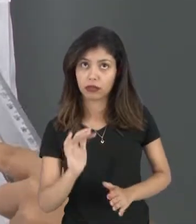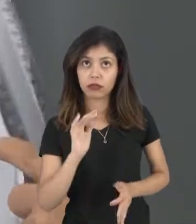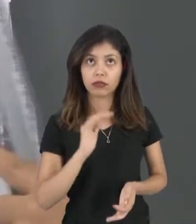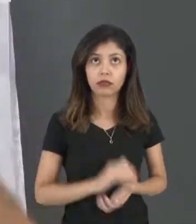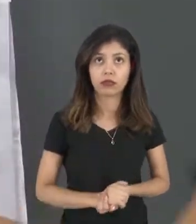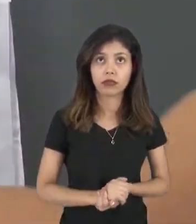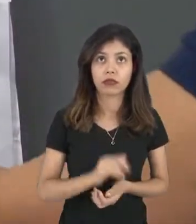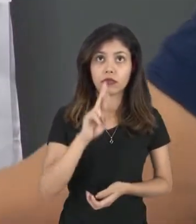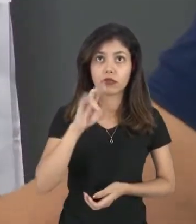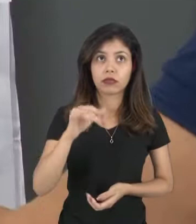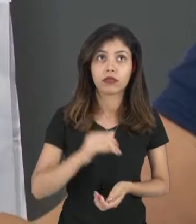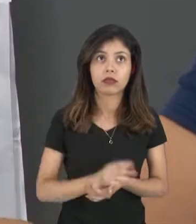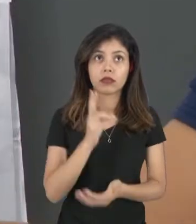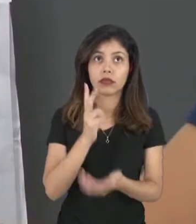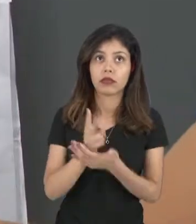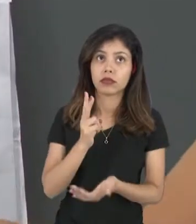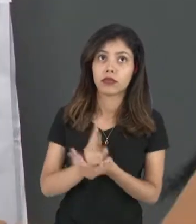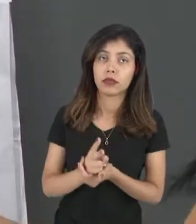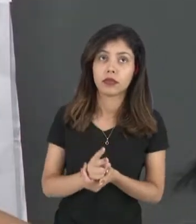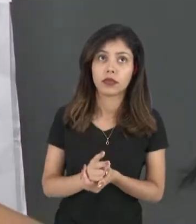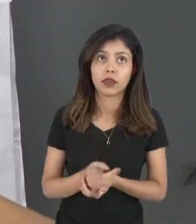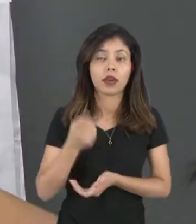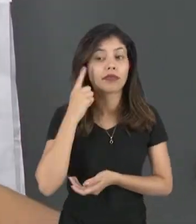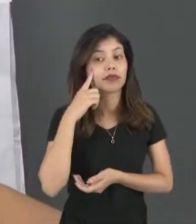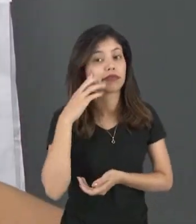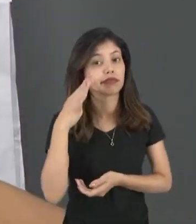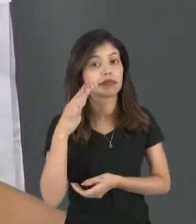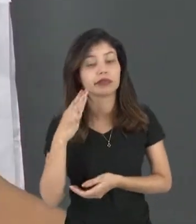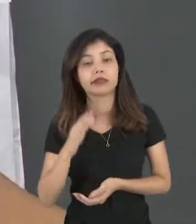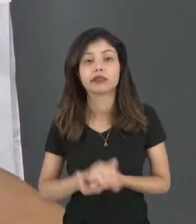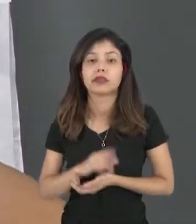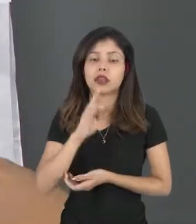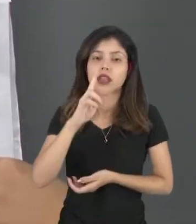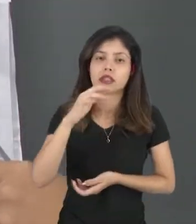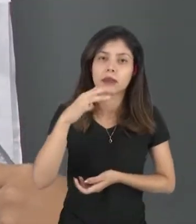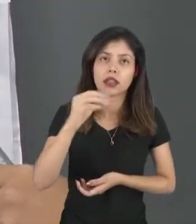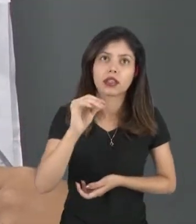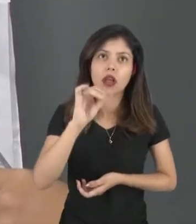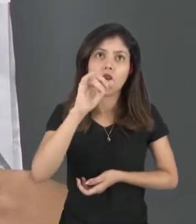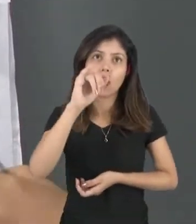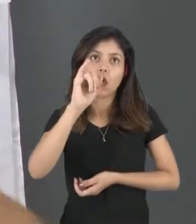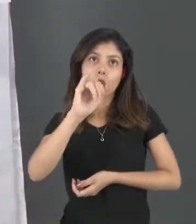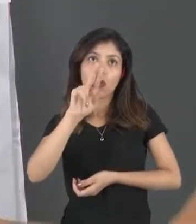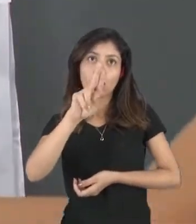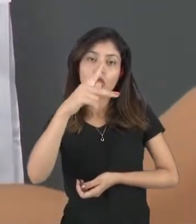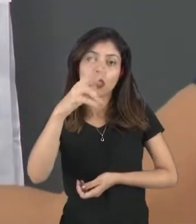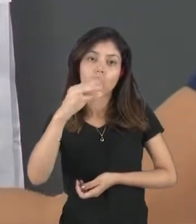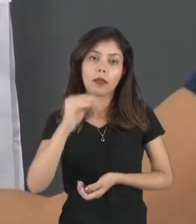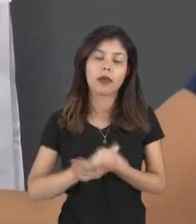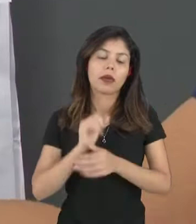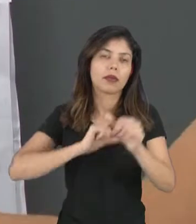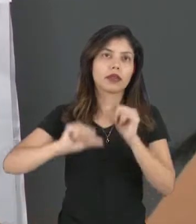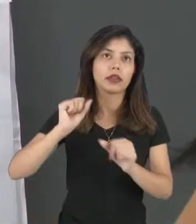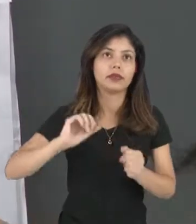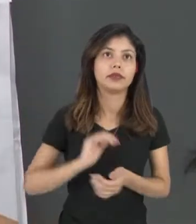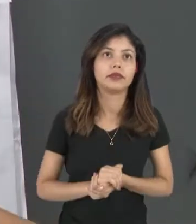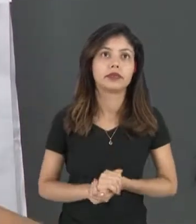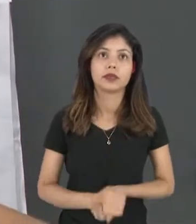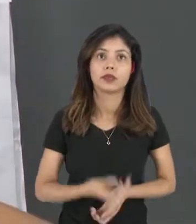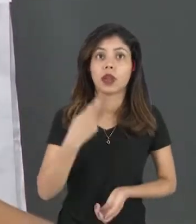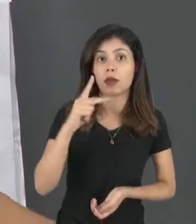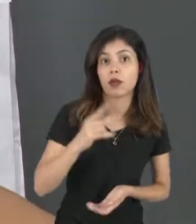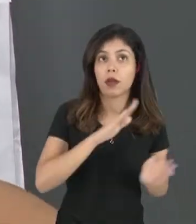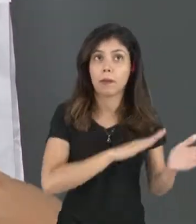em Remígio é o mesmo em que o povo vive iludido numa esperança utópica da nossa situação mudar. A culpa disso, na maior